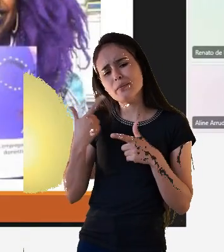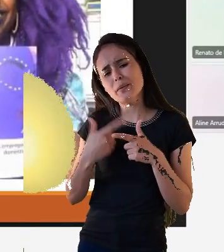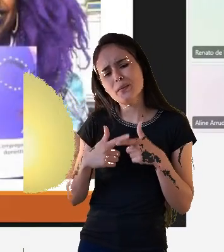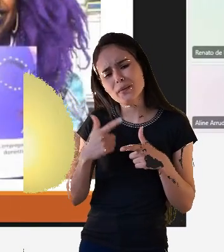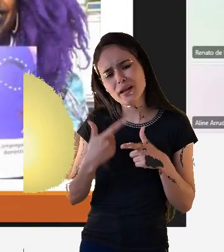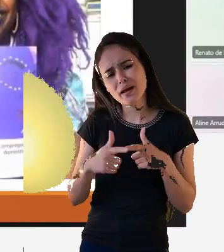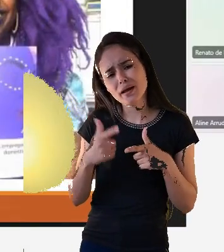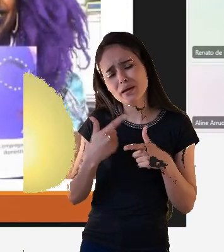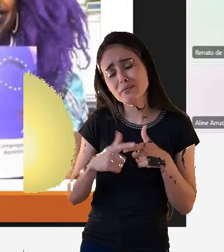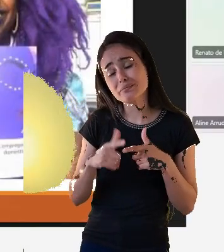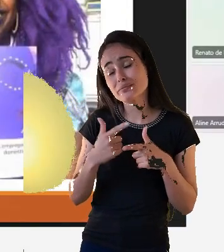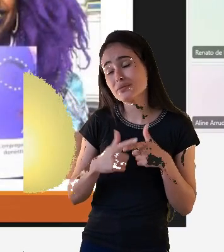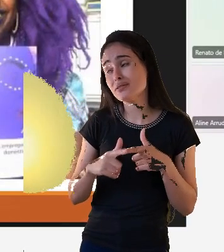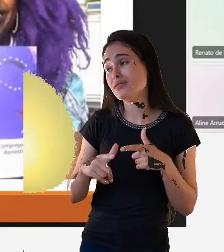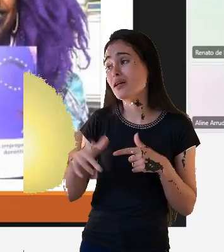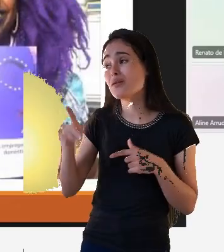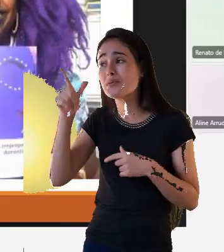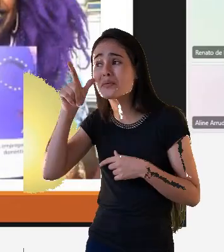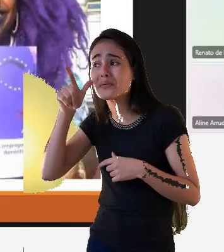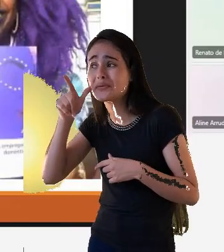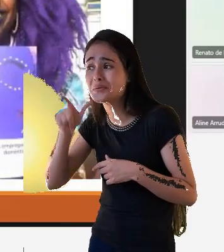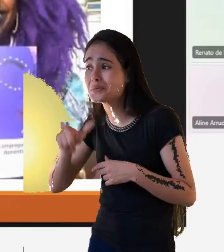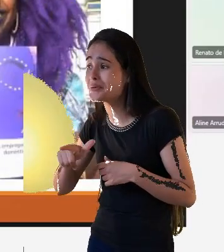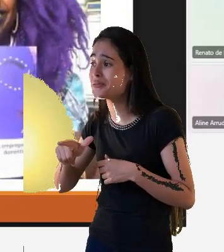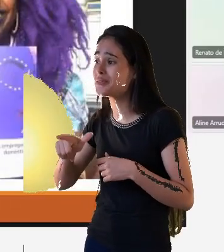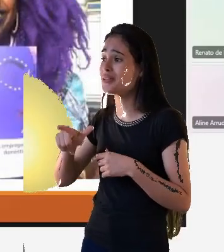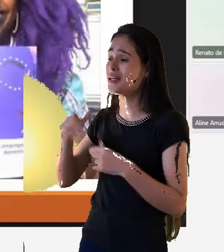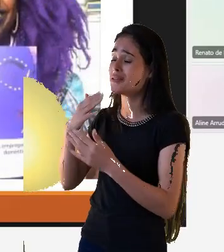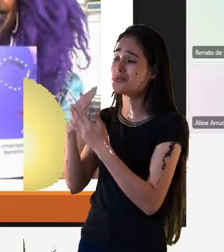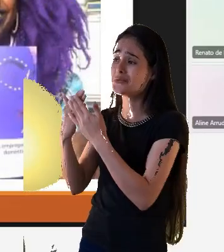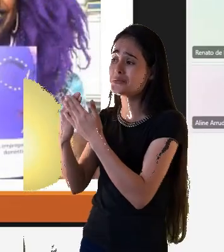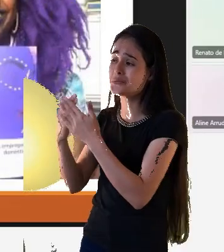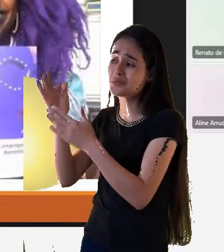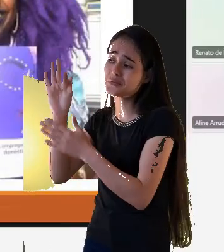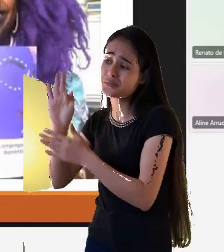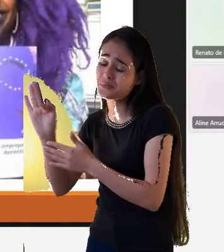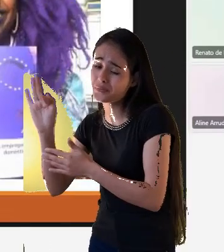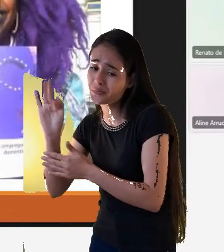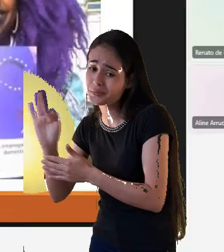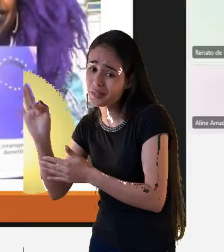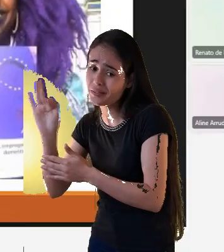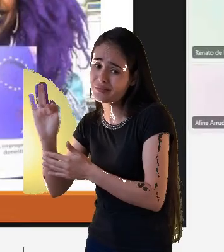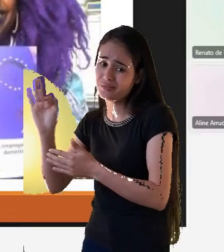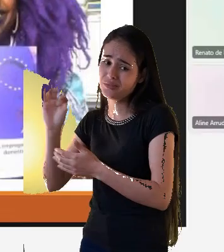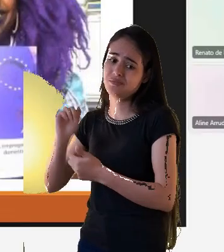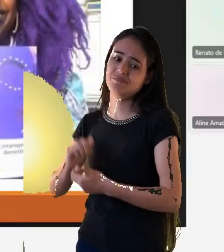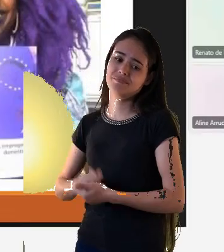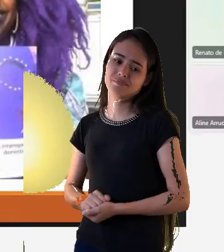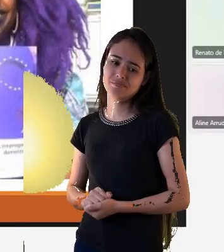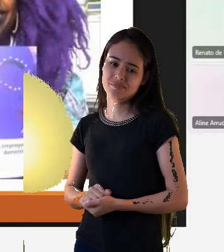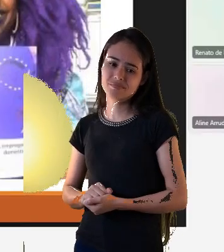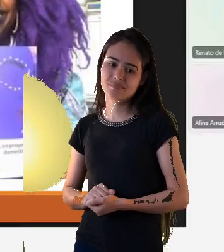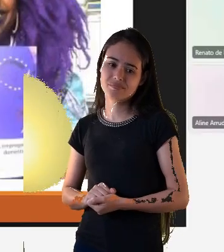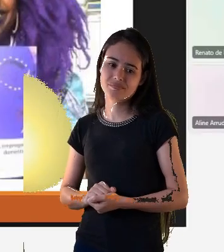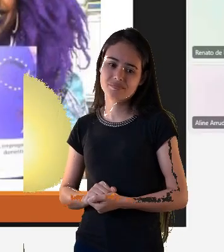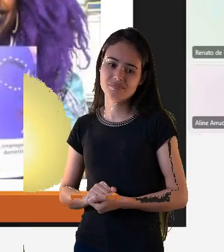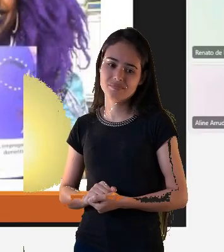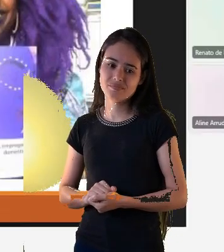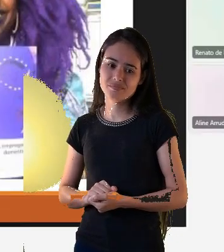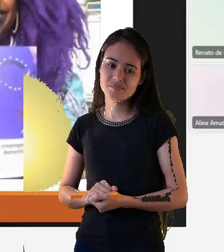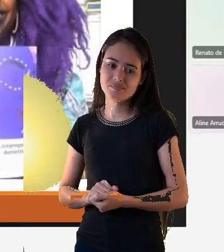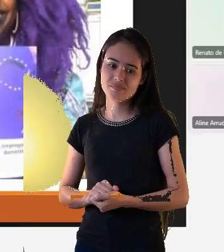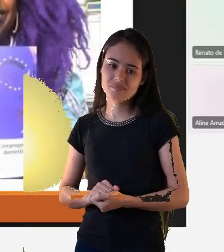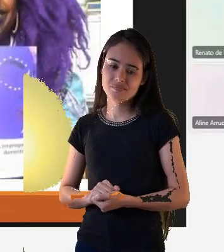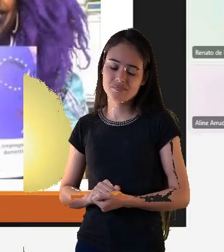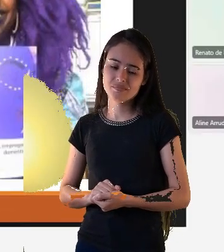até fala que muitas mulheres gostariam de fazer faculdade, só que não conseguem por conta de todos